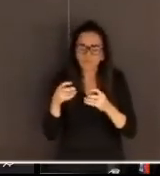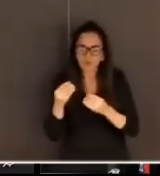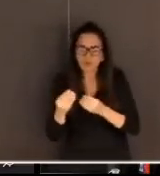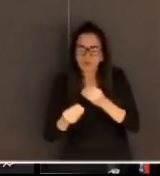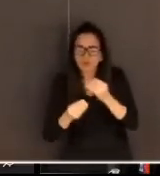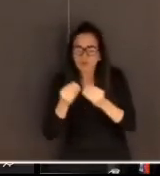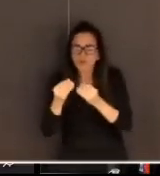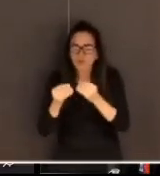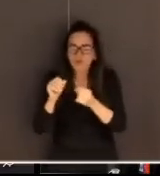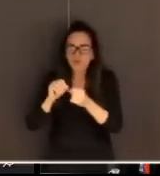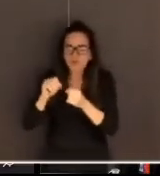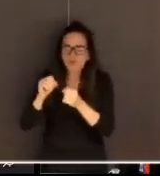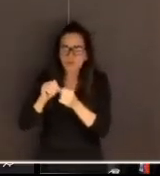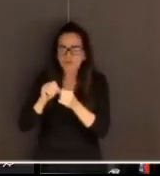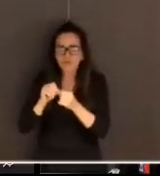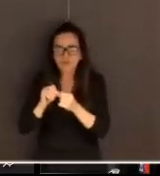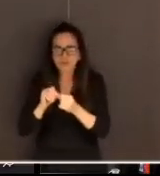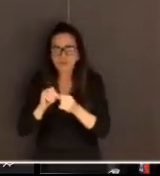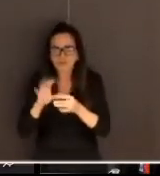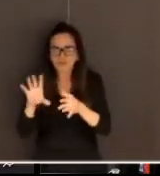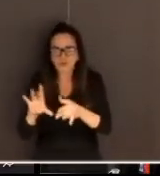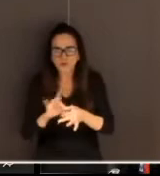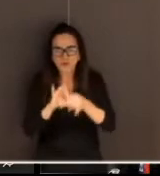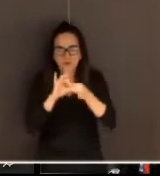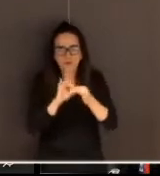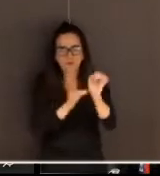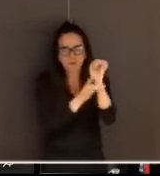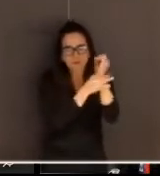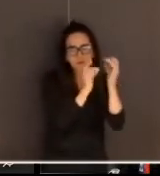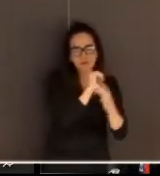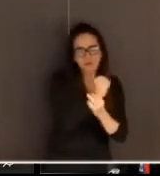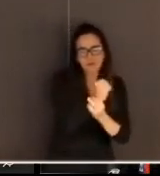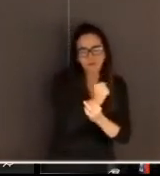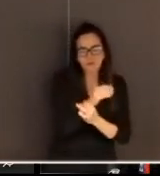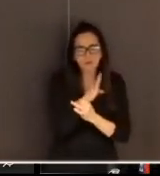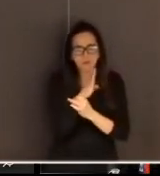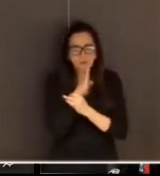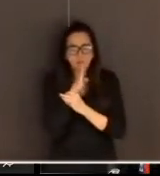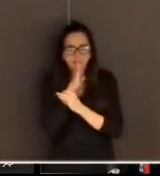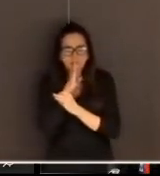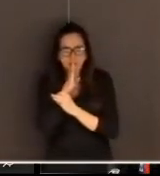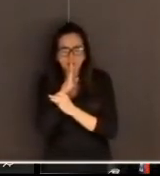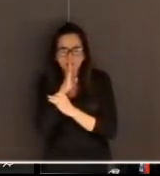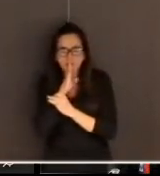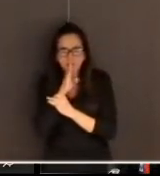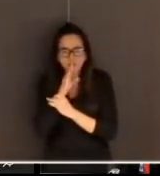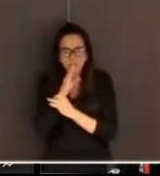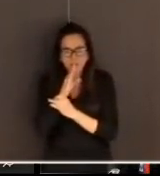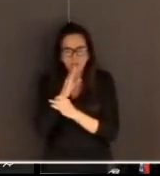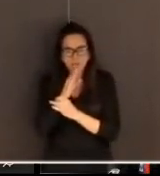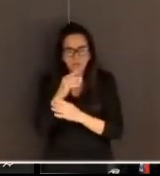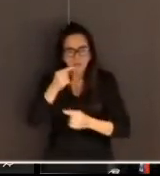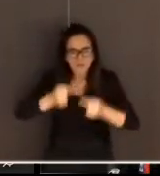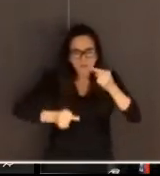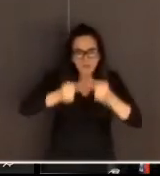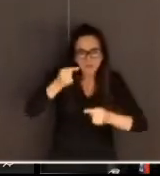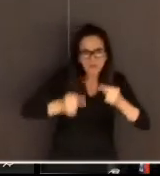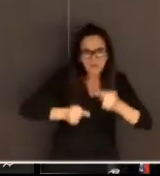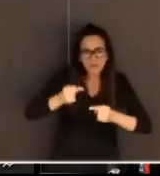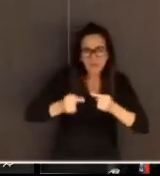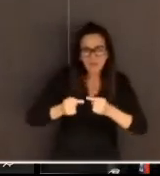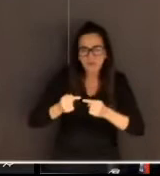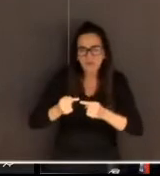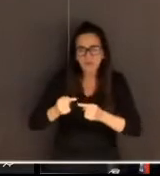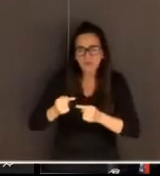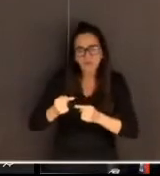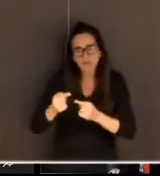ao silêncio, à pronúncia, não foi feita com argumentos de autoridade, porque de